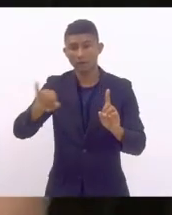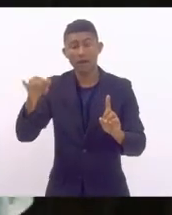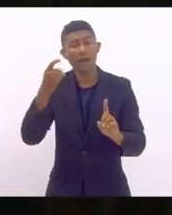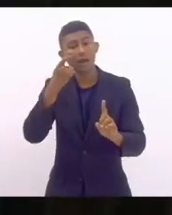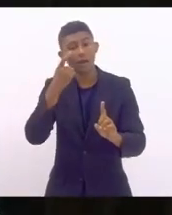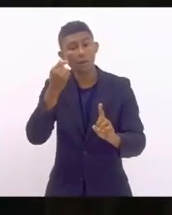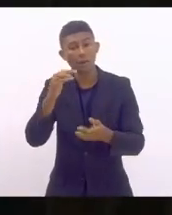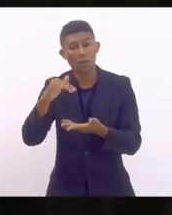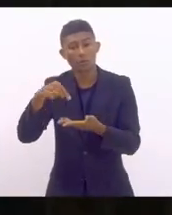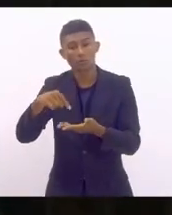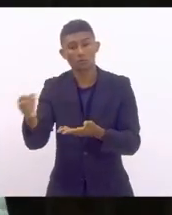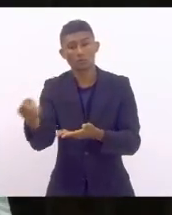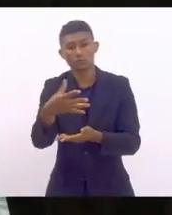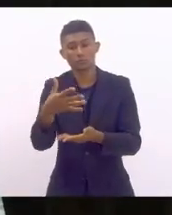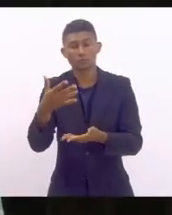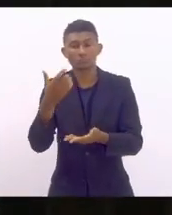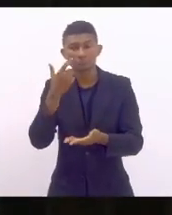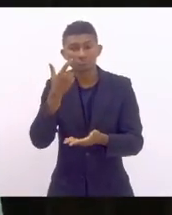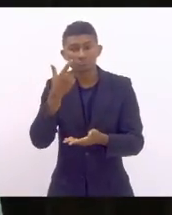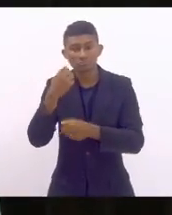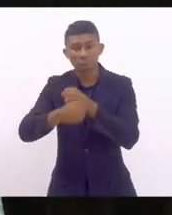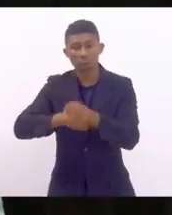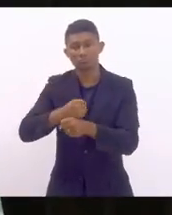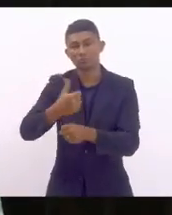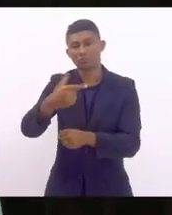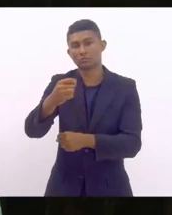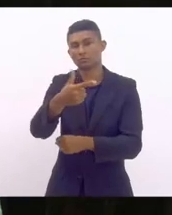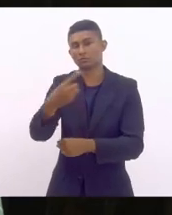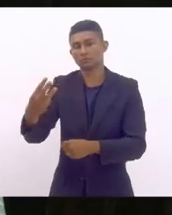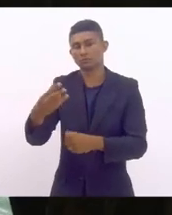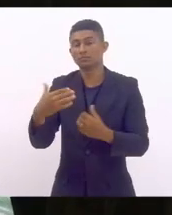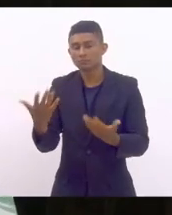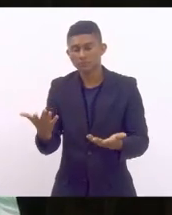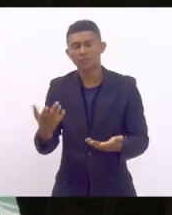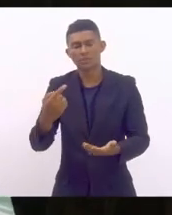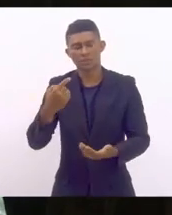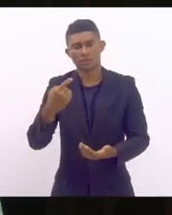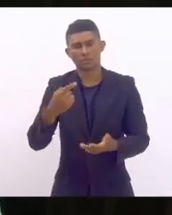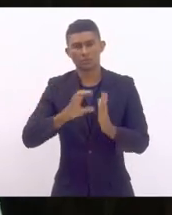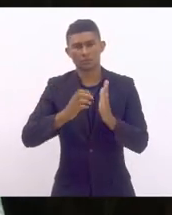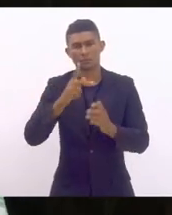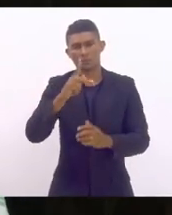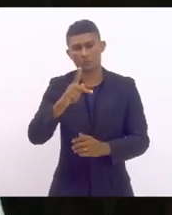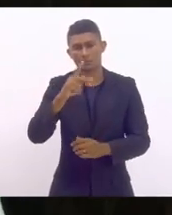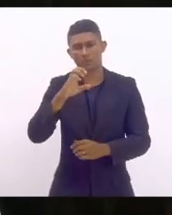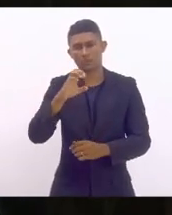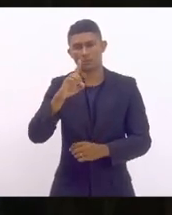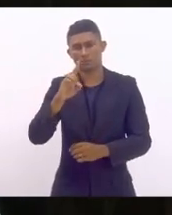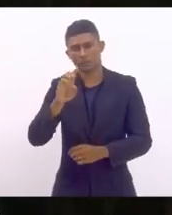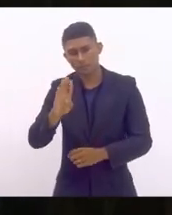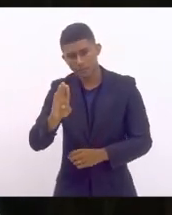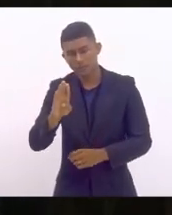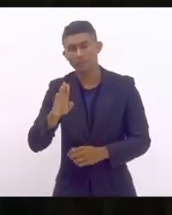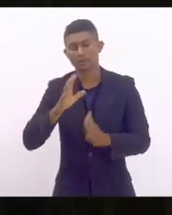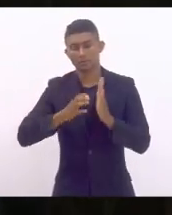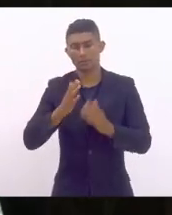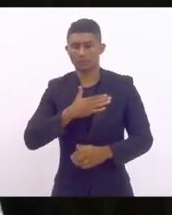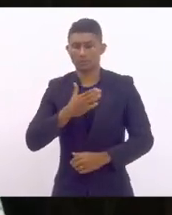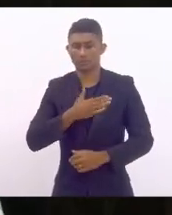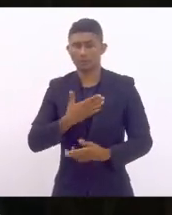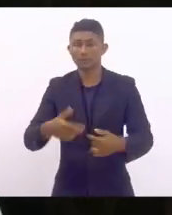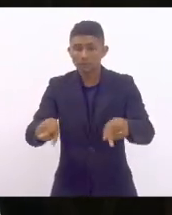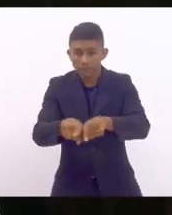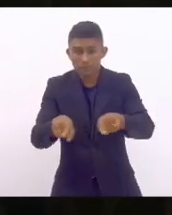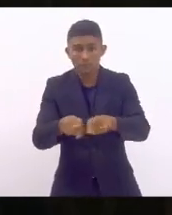é reprojetando para 2023 tão conta ele não só com PC do b e a minha bancada mas tem certeza